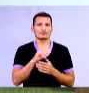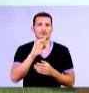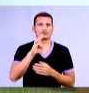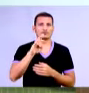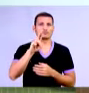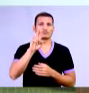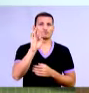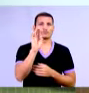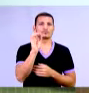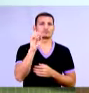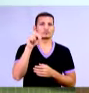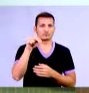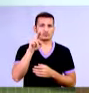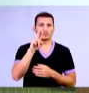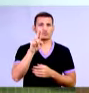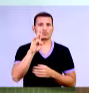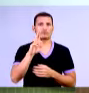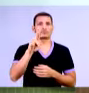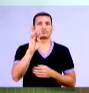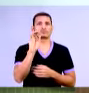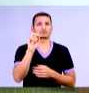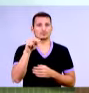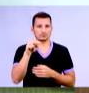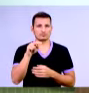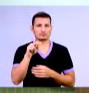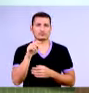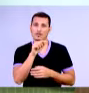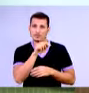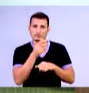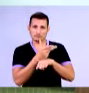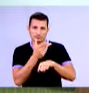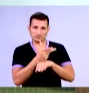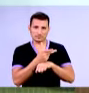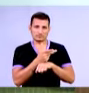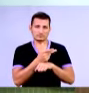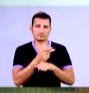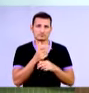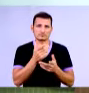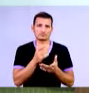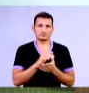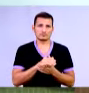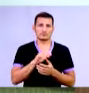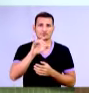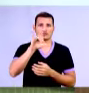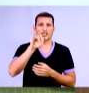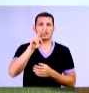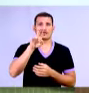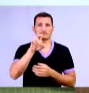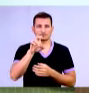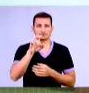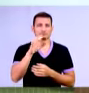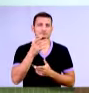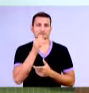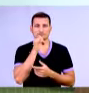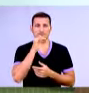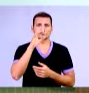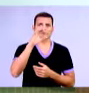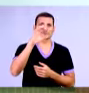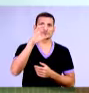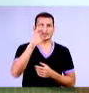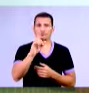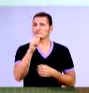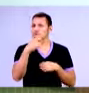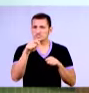esses softwares já instaladinhos, né? Se você produzir essa mídia, né, no formato Live CD, você não precisa nem instalar isso no